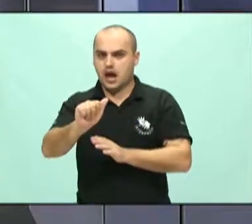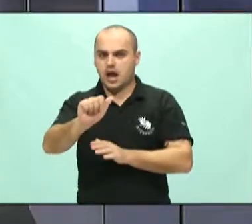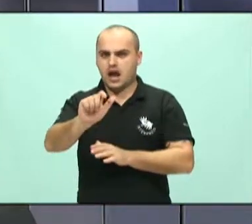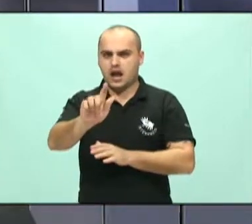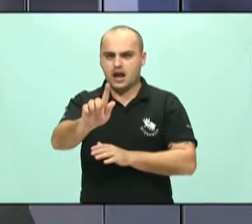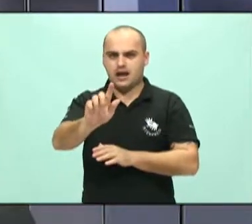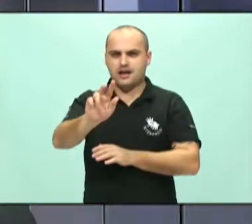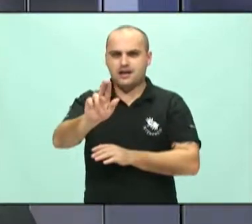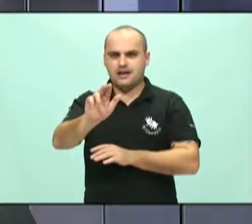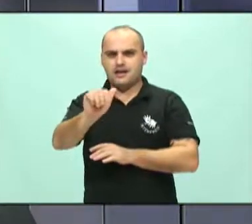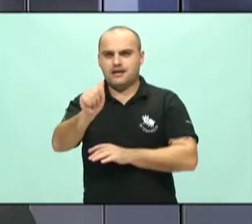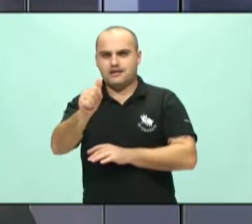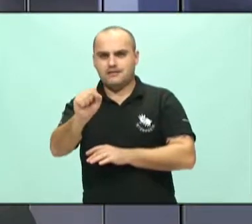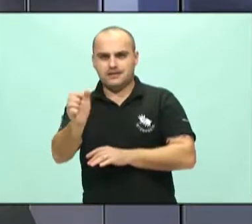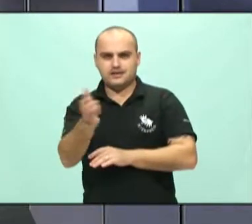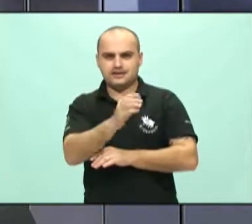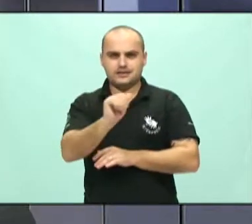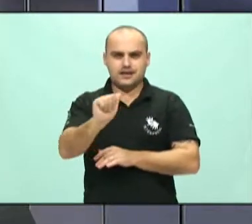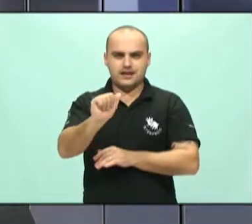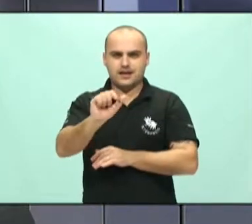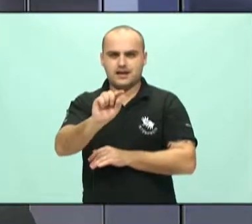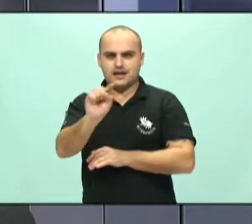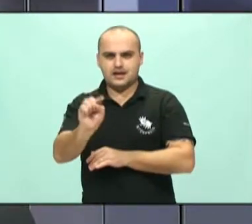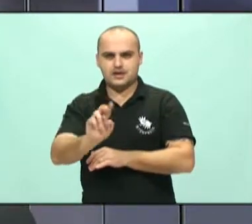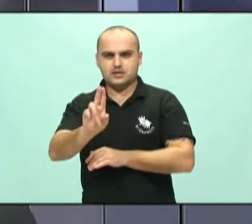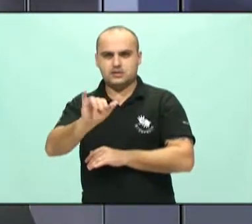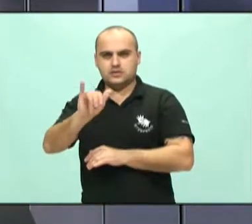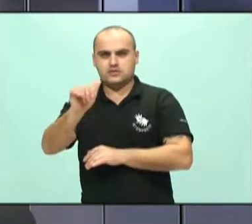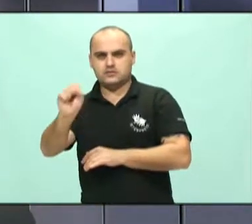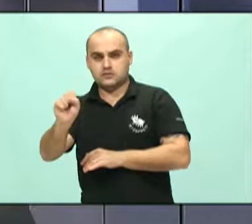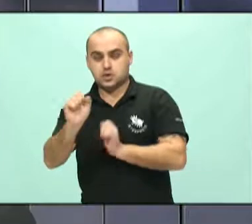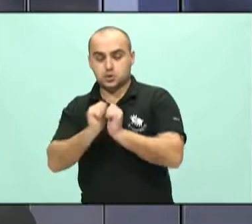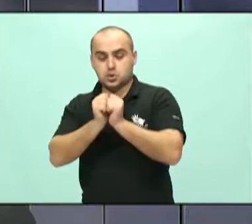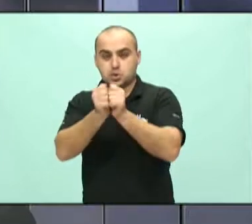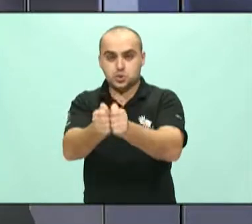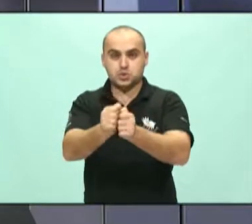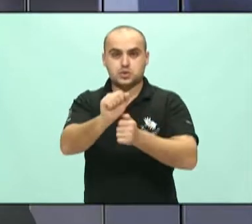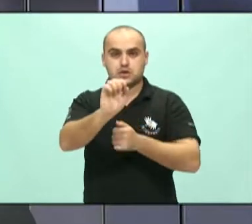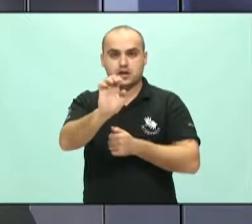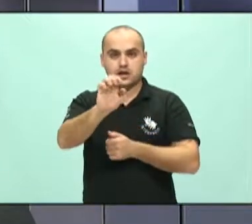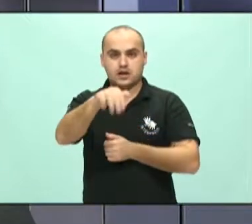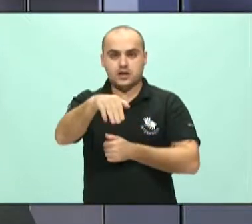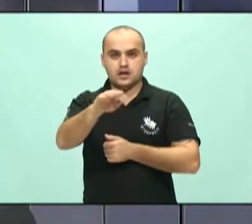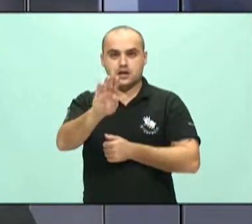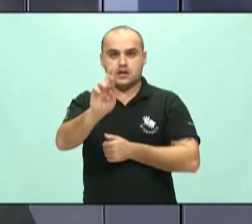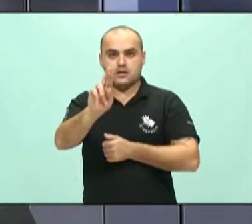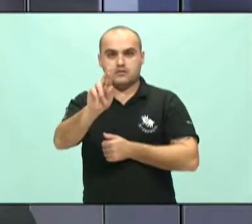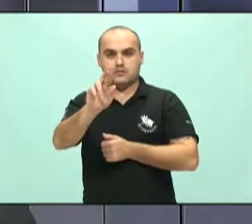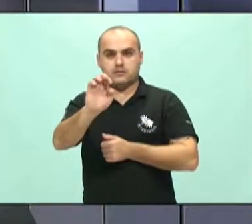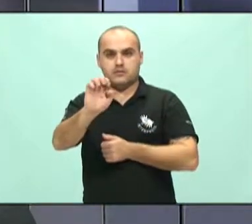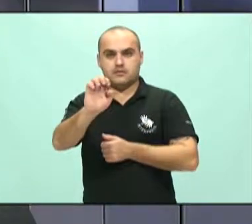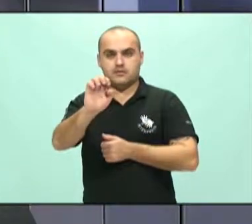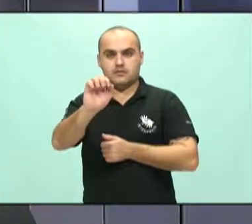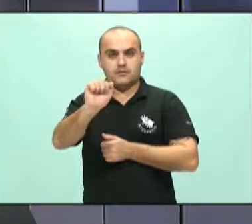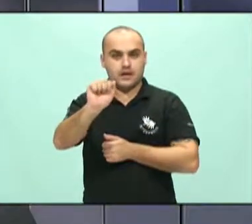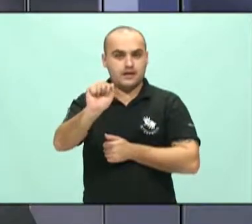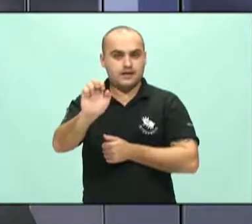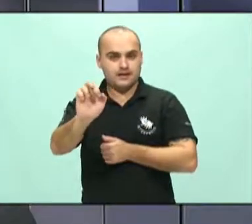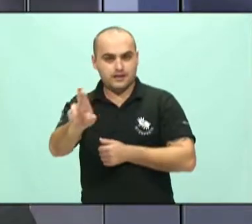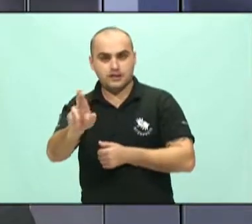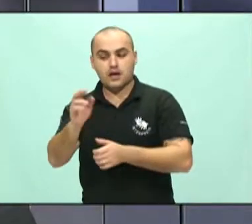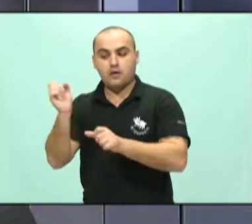Azuis, uma empresa alemã, junto com a Embraer brasileira, que vão construir aqui em Itajaí essas